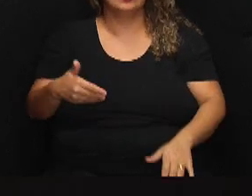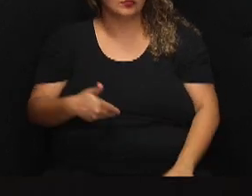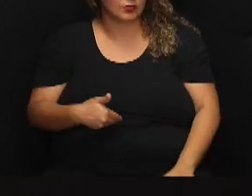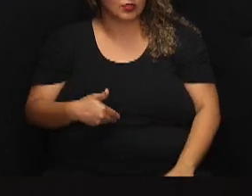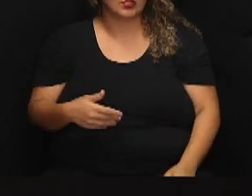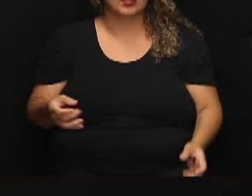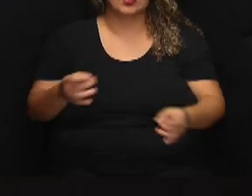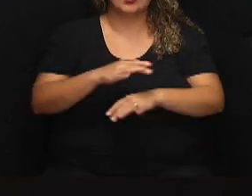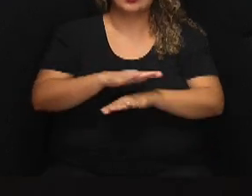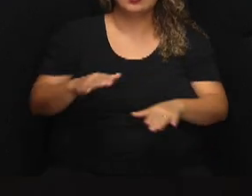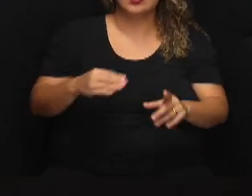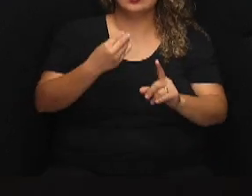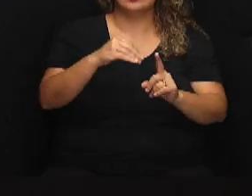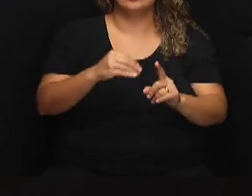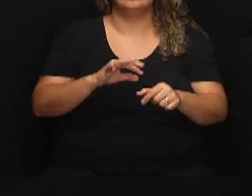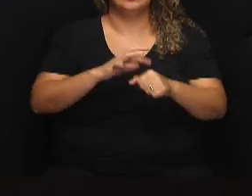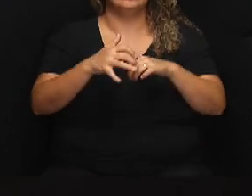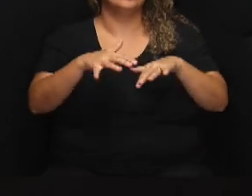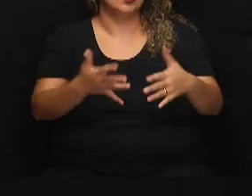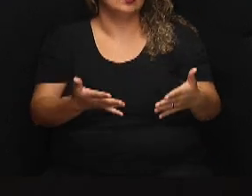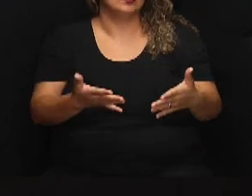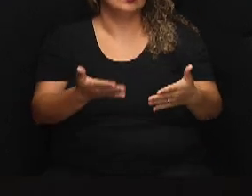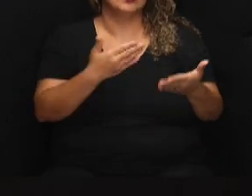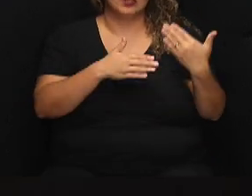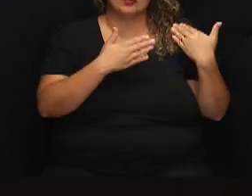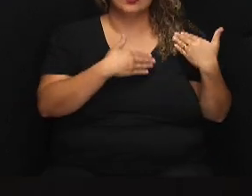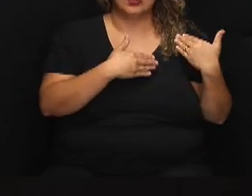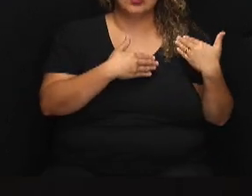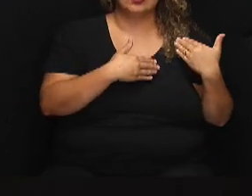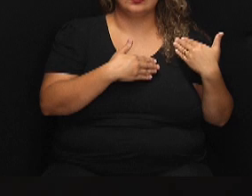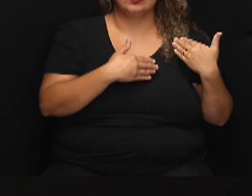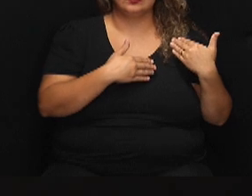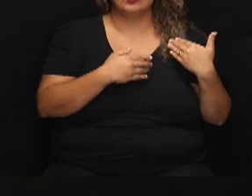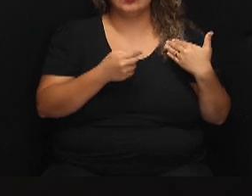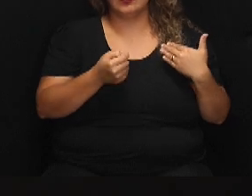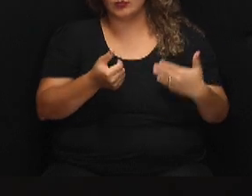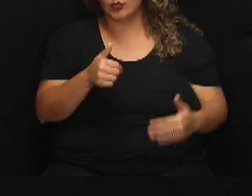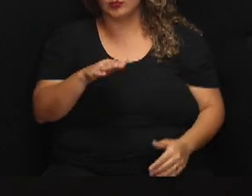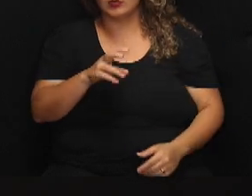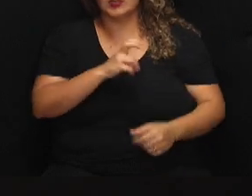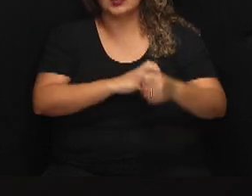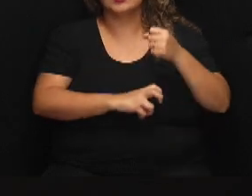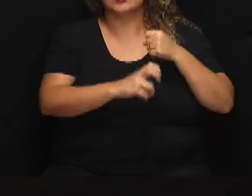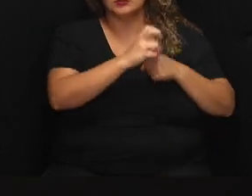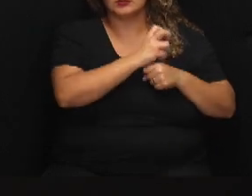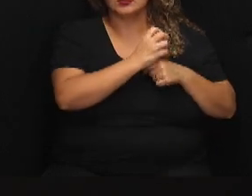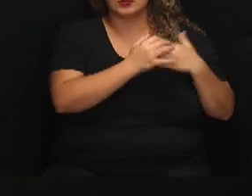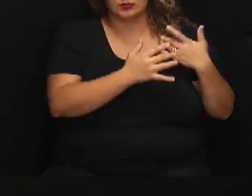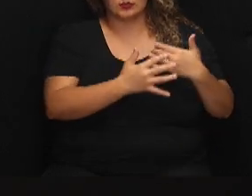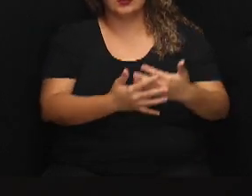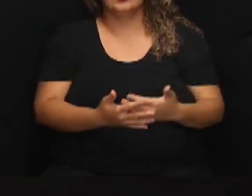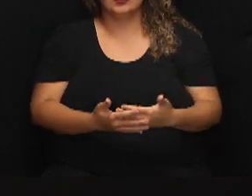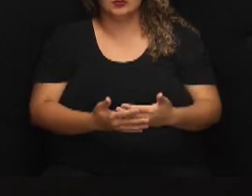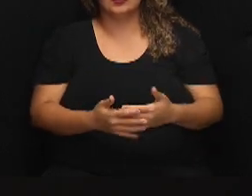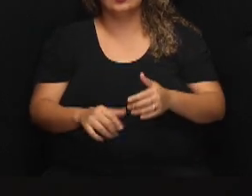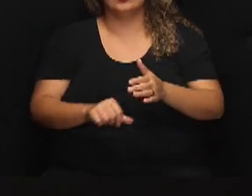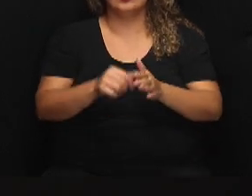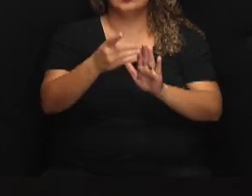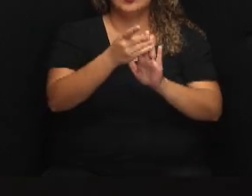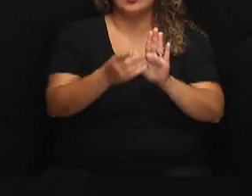combate à vulnerabilidade? A pandemia, né, que passou agora há pouco mais de 5 anos, que a gente teve ali o primeiro